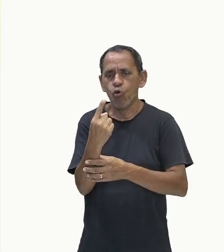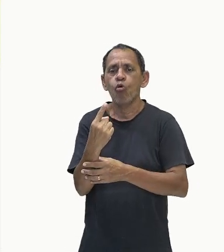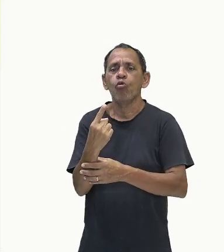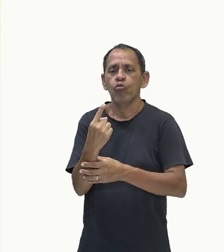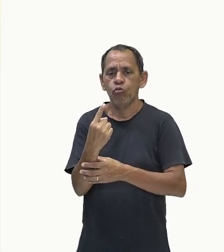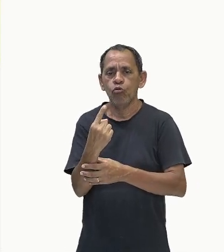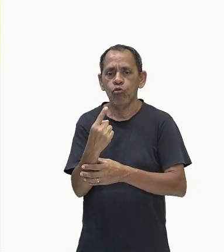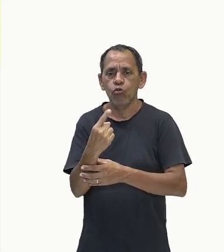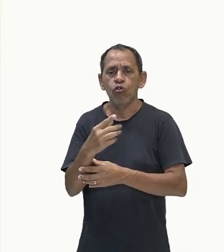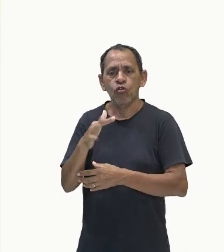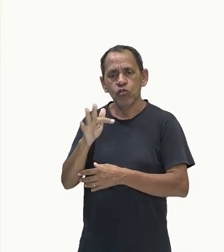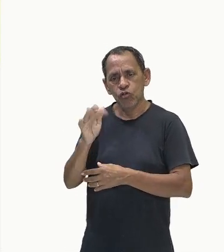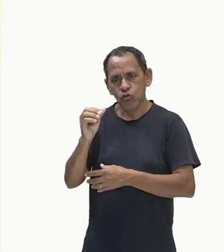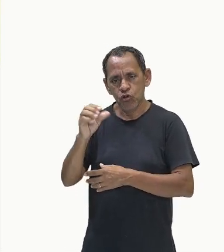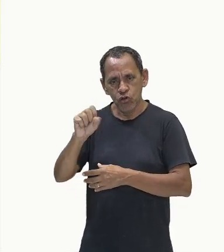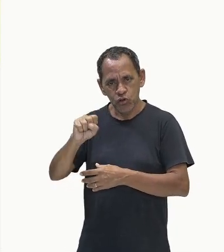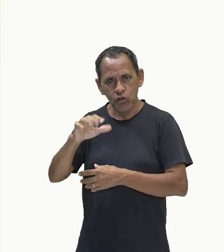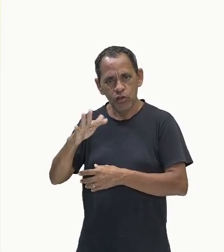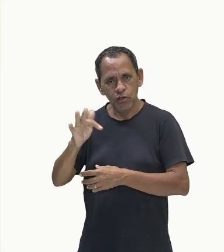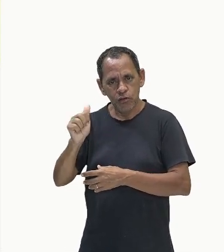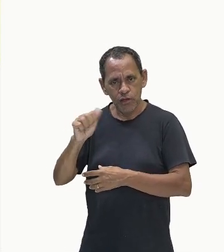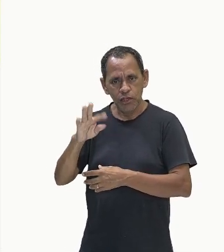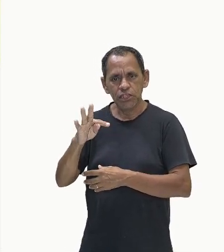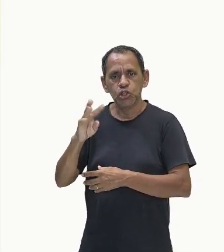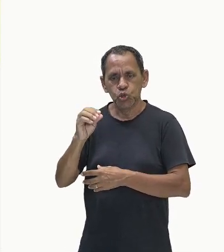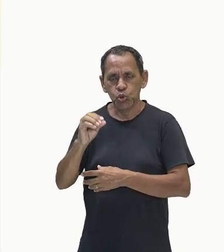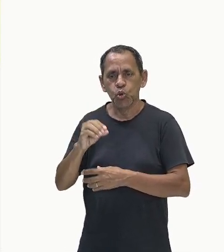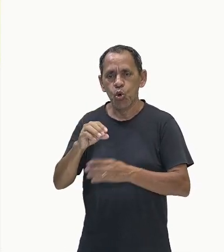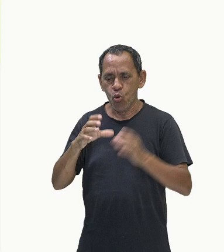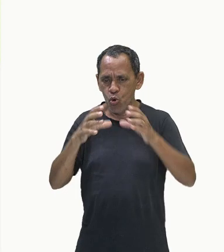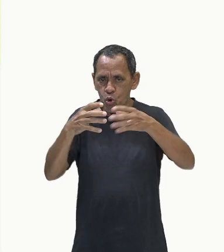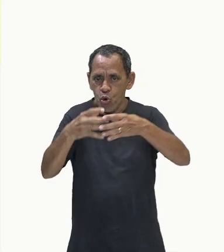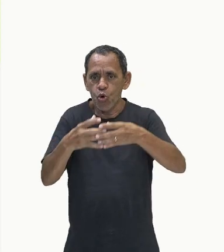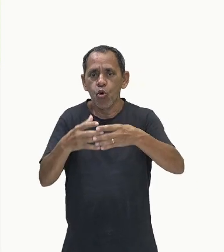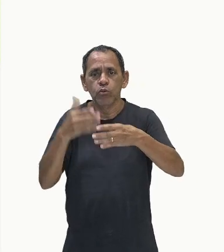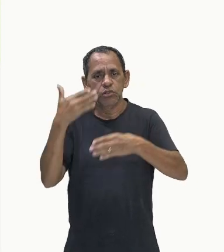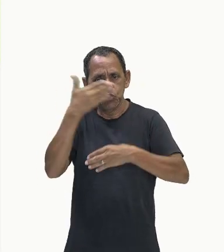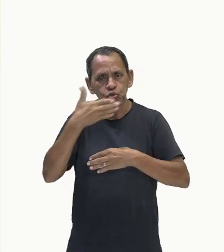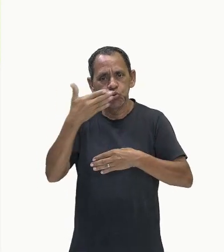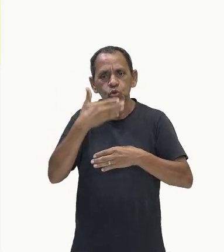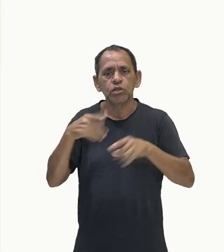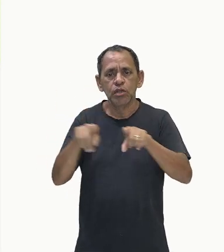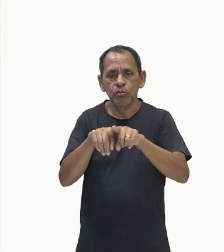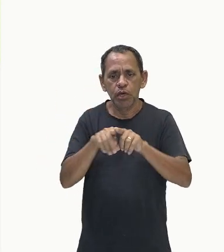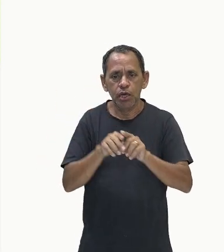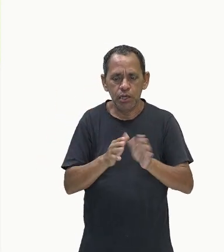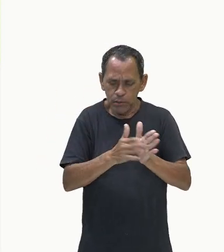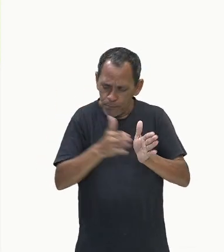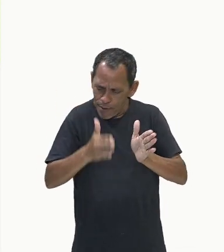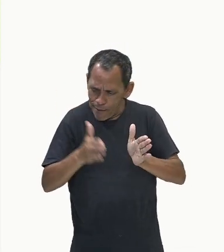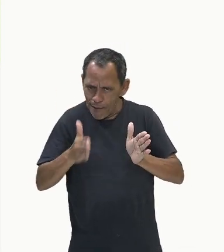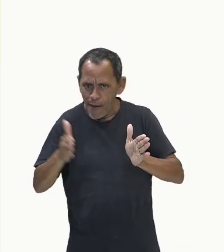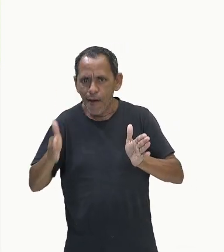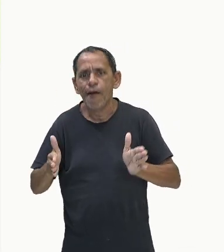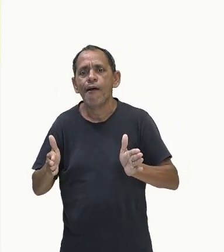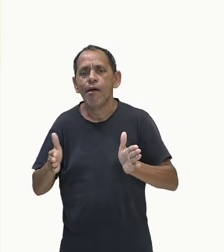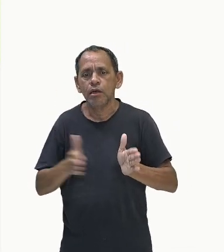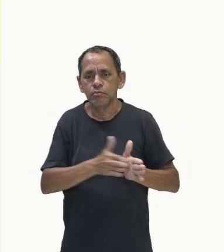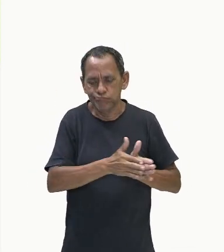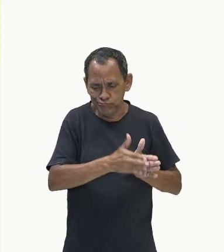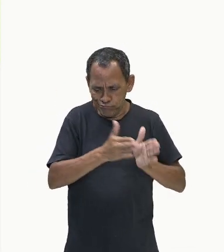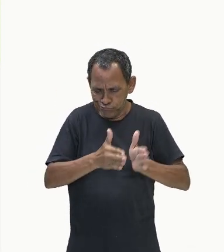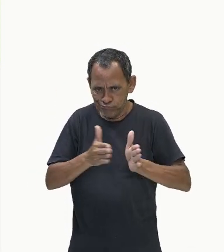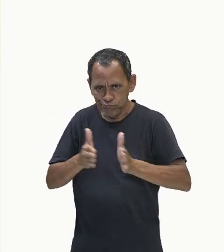que é a desoxirribose ali. Ele tem uma sequência de bases, né, que é essa ordem é que vai definir